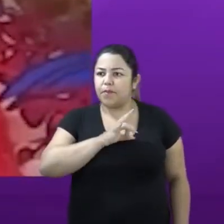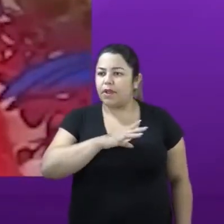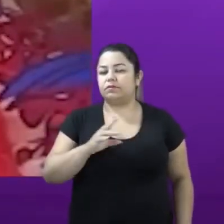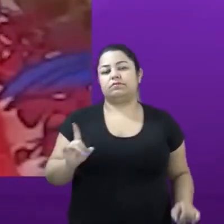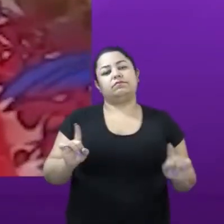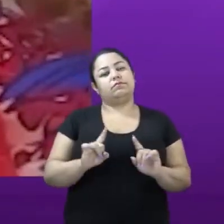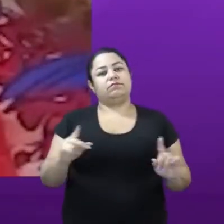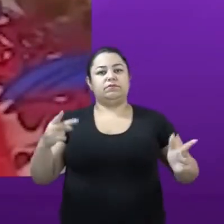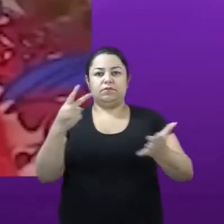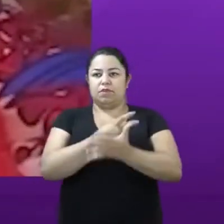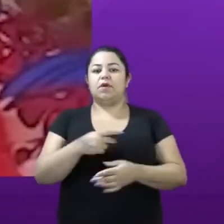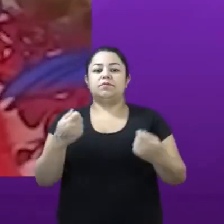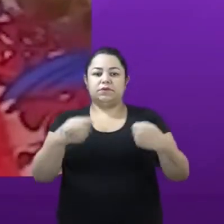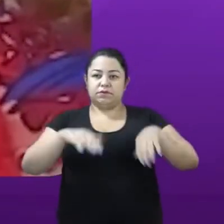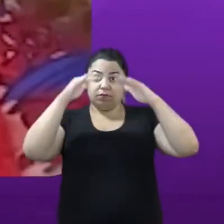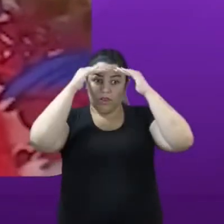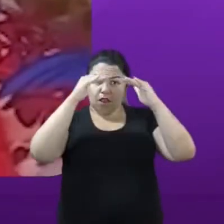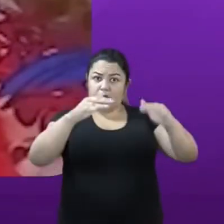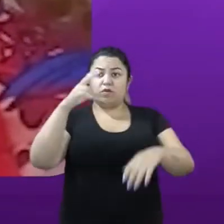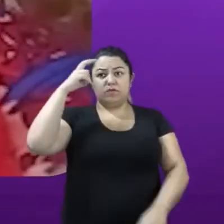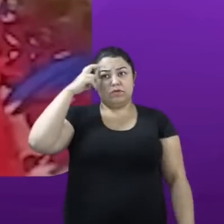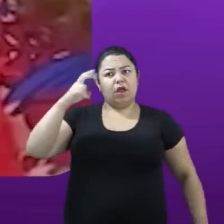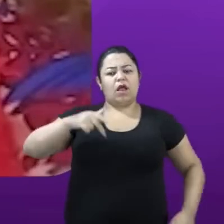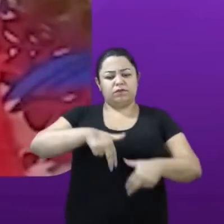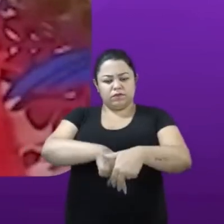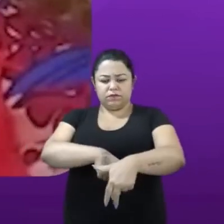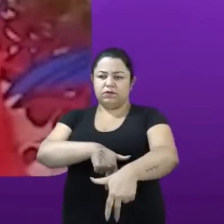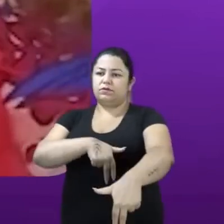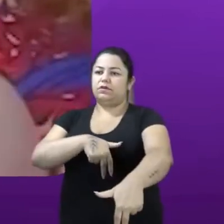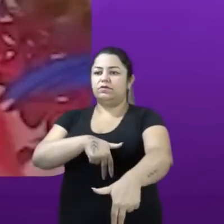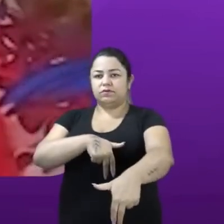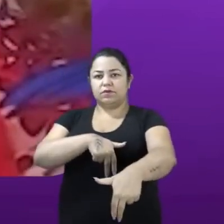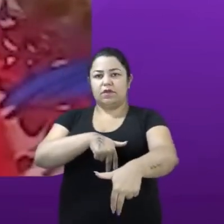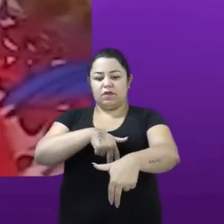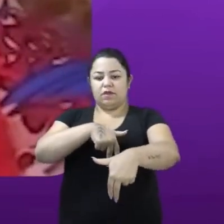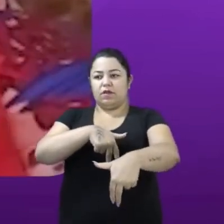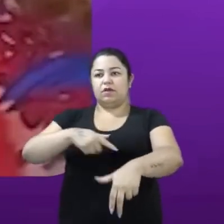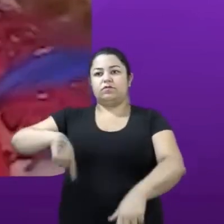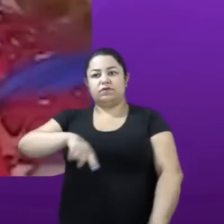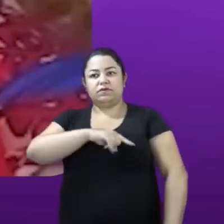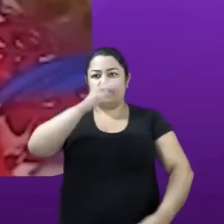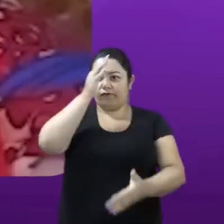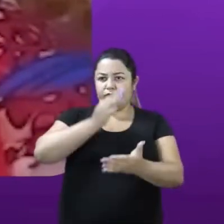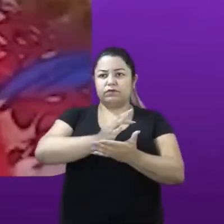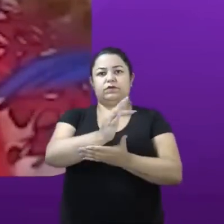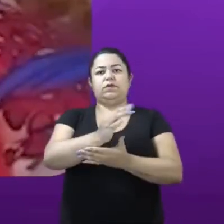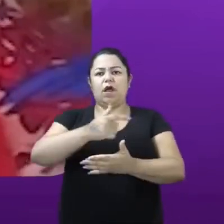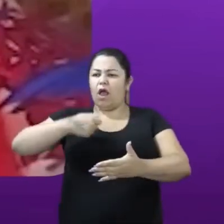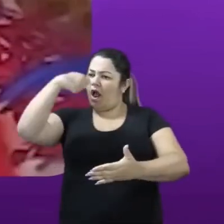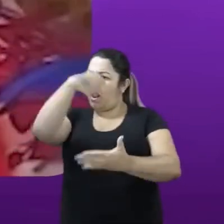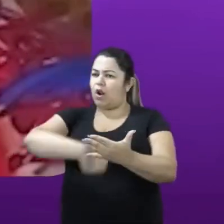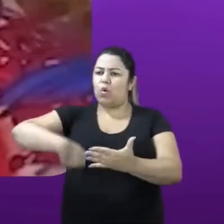A nossa religião precisa ser respeitada, a nossa cultura, a nossa ancestralidade, a nossa força, aquela garra que a